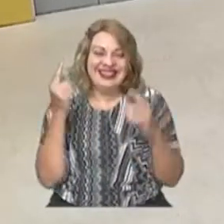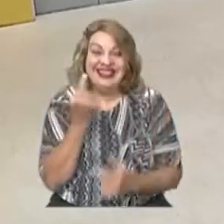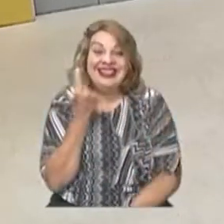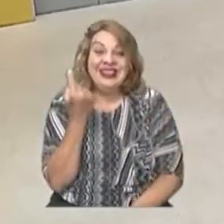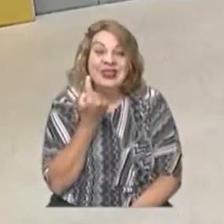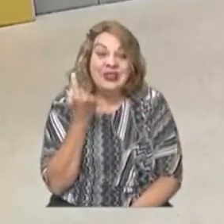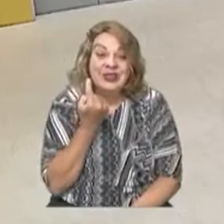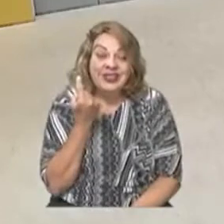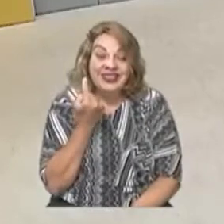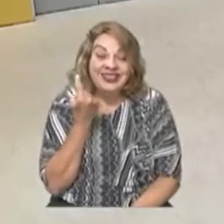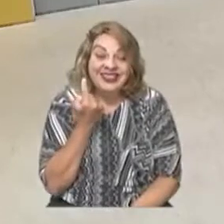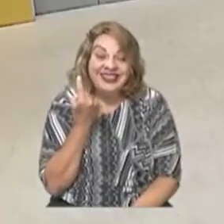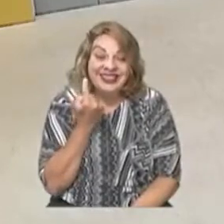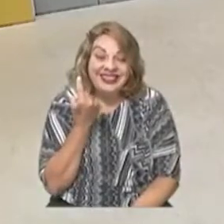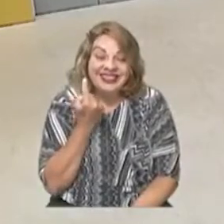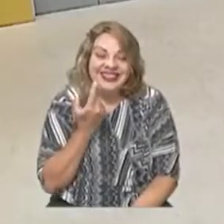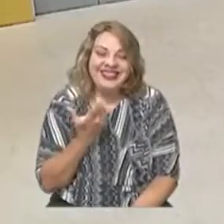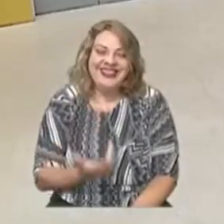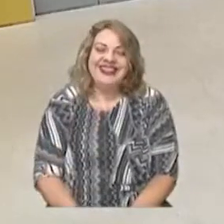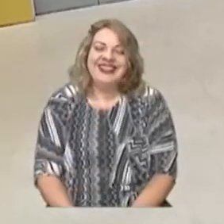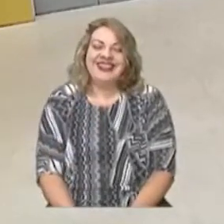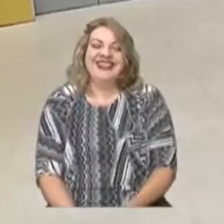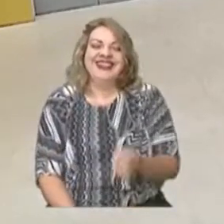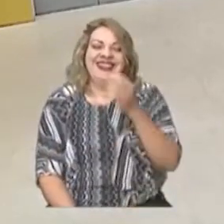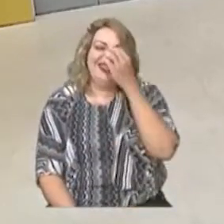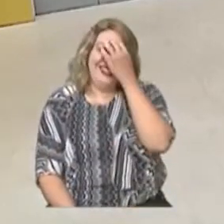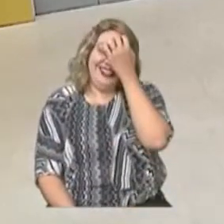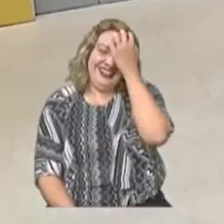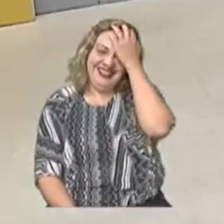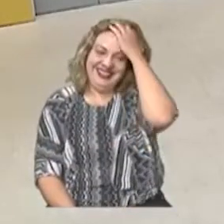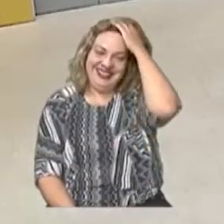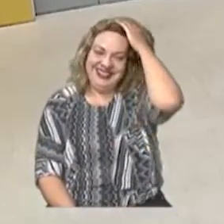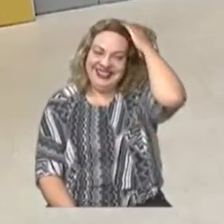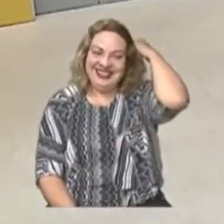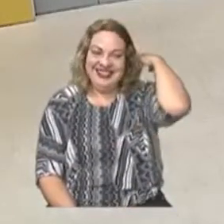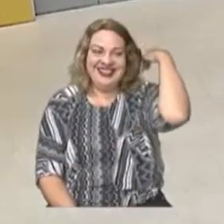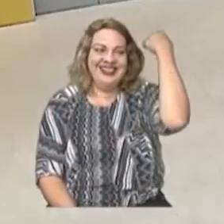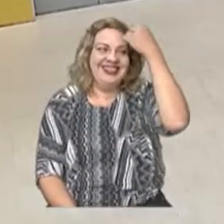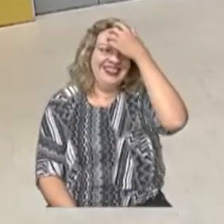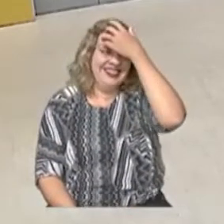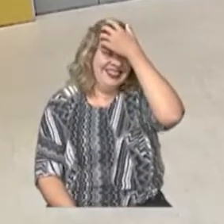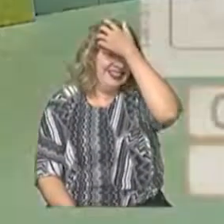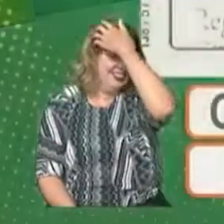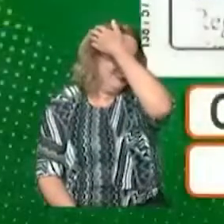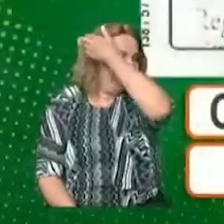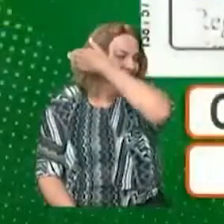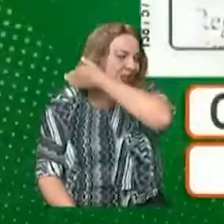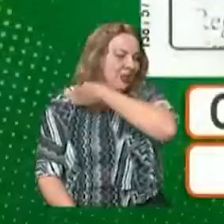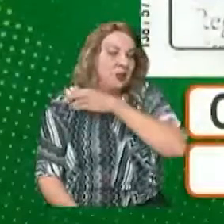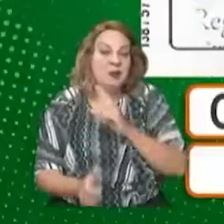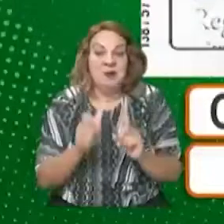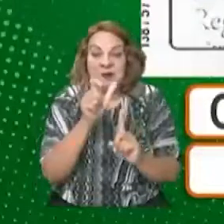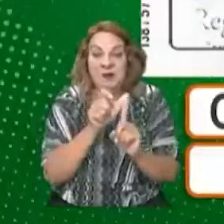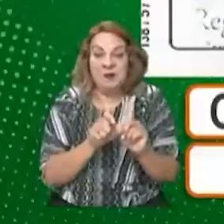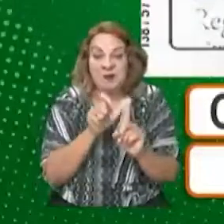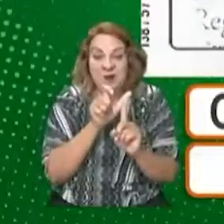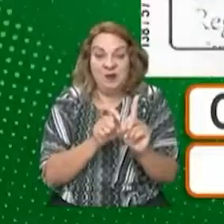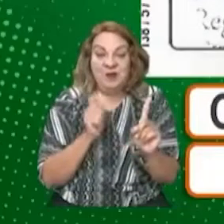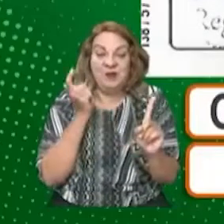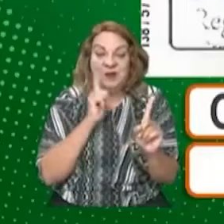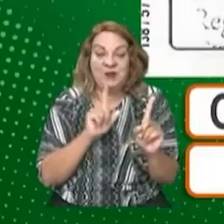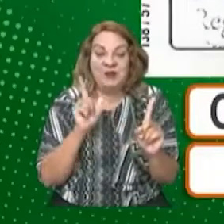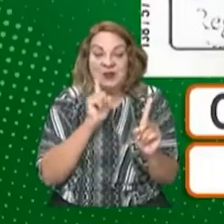Sozinho ou sozinha? Uma pessoa tá